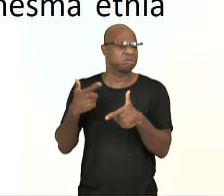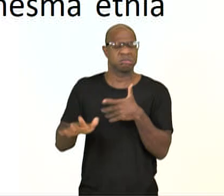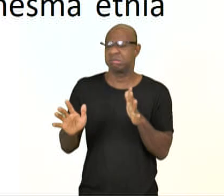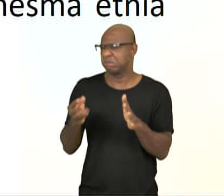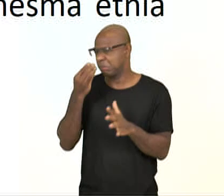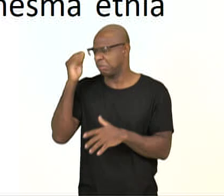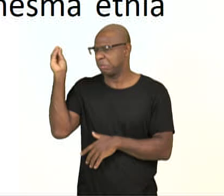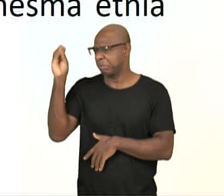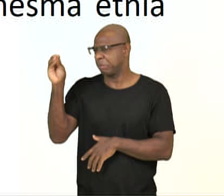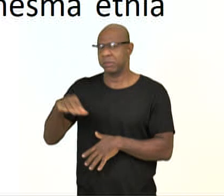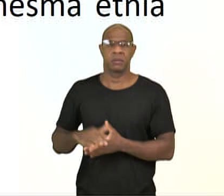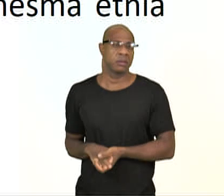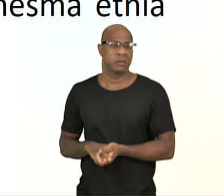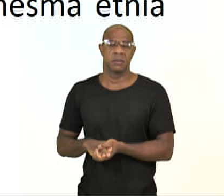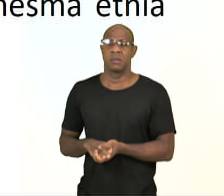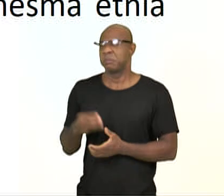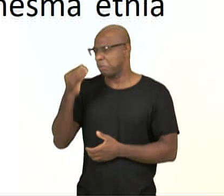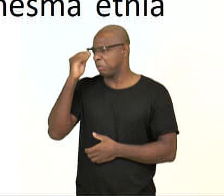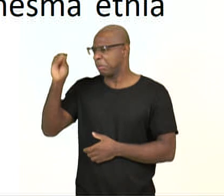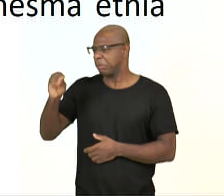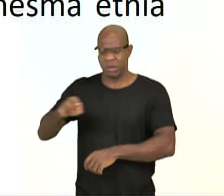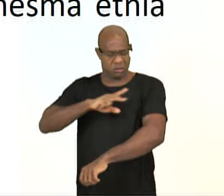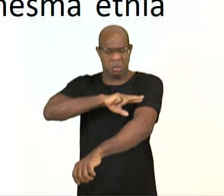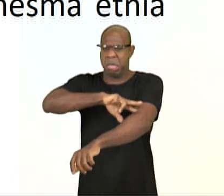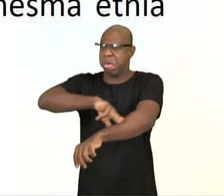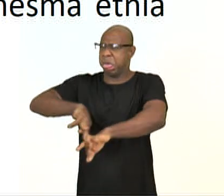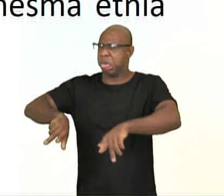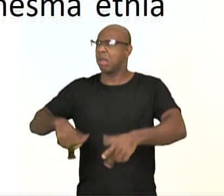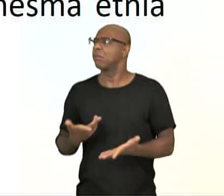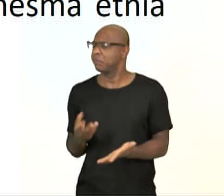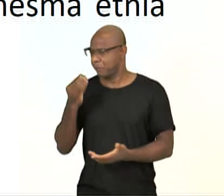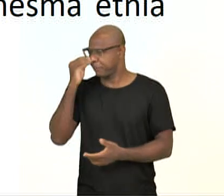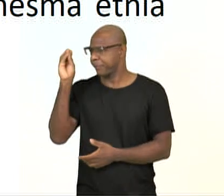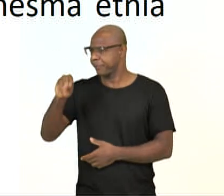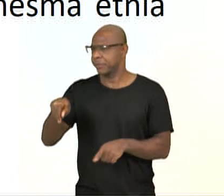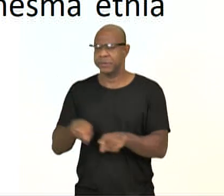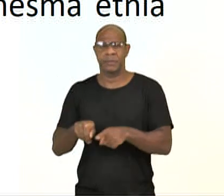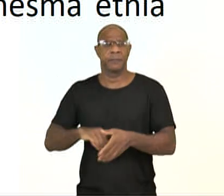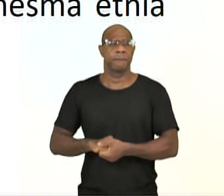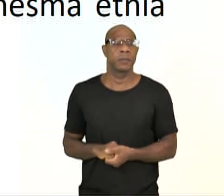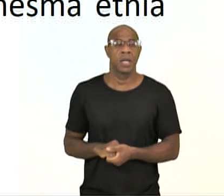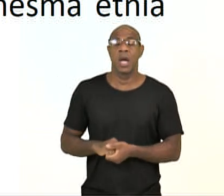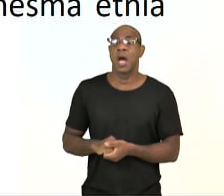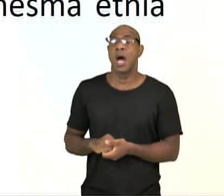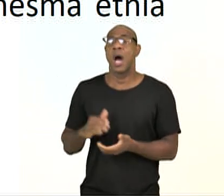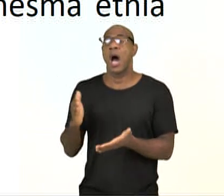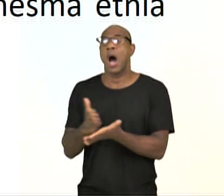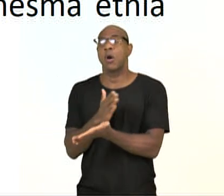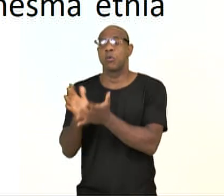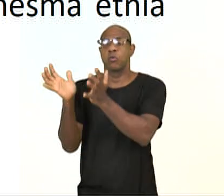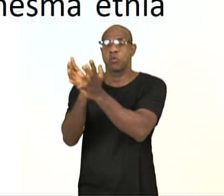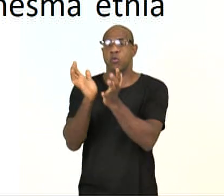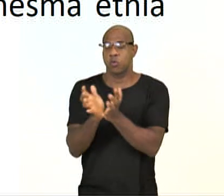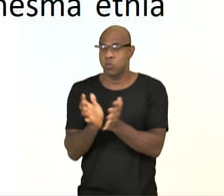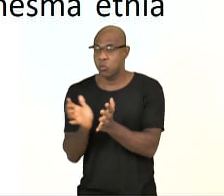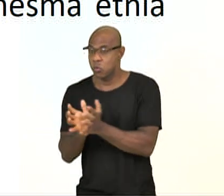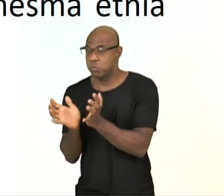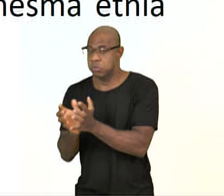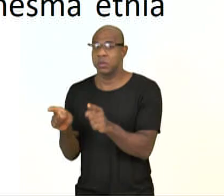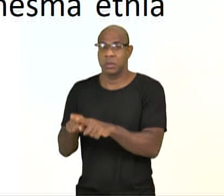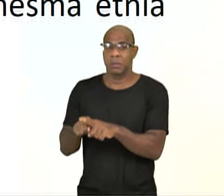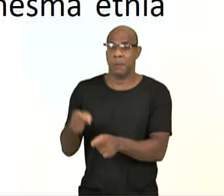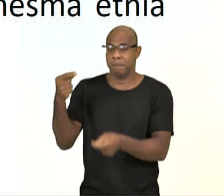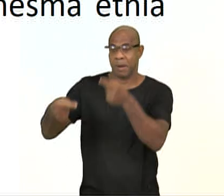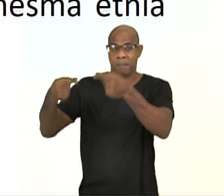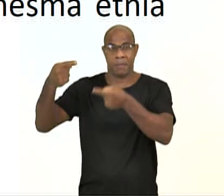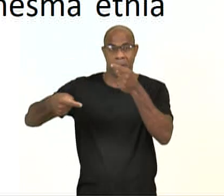Desprezando as diferenças étnicas e culturais da população. Diversas comunidades, muitas vezes rivais, é isso que eu